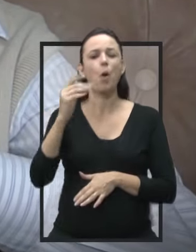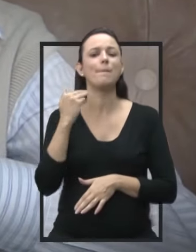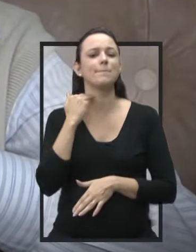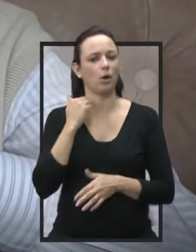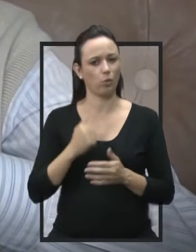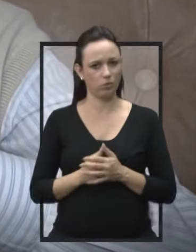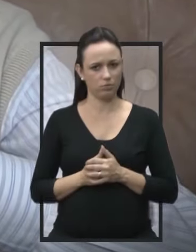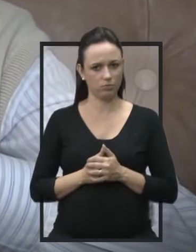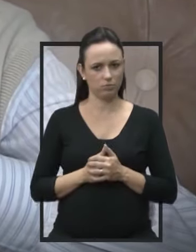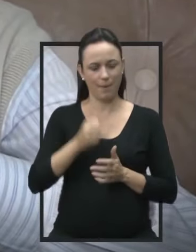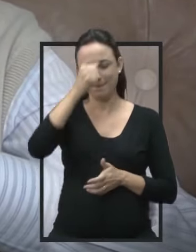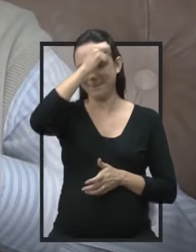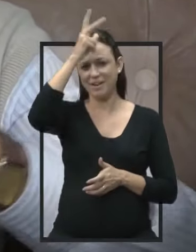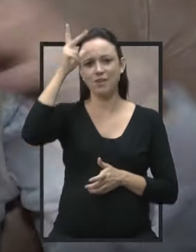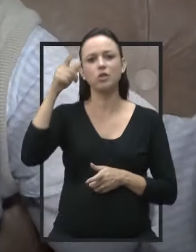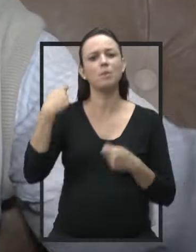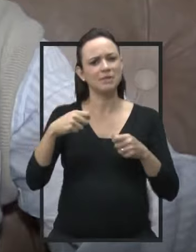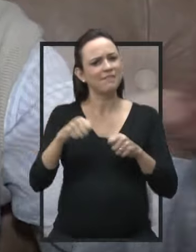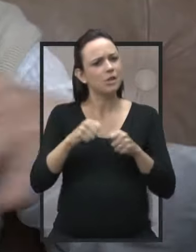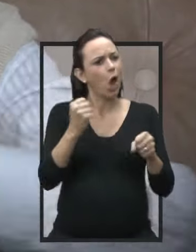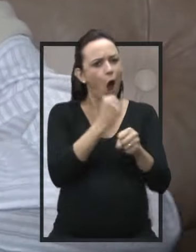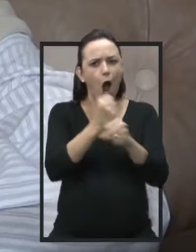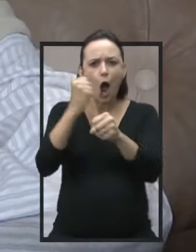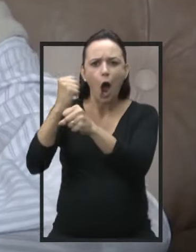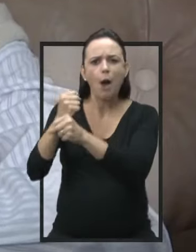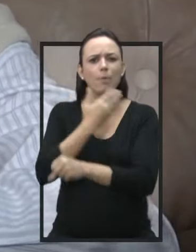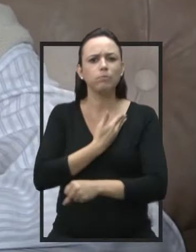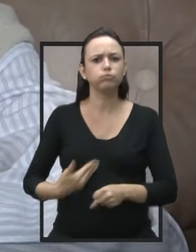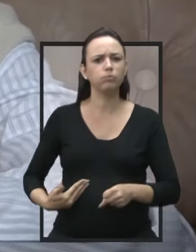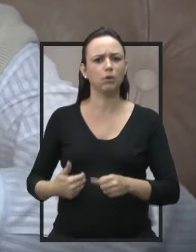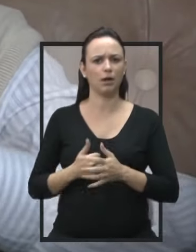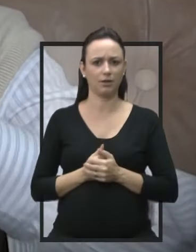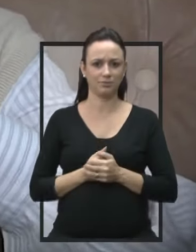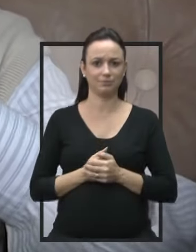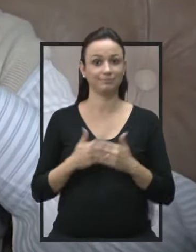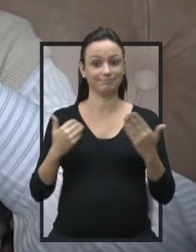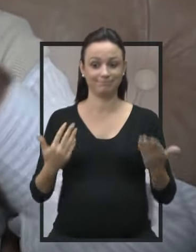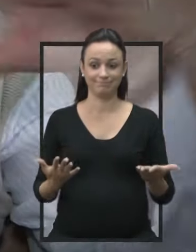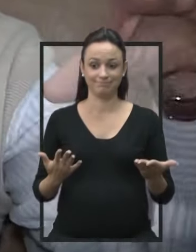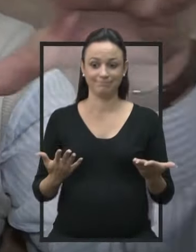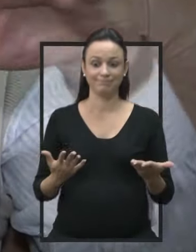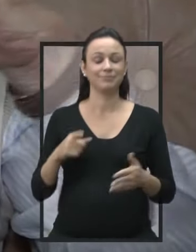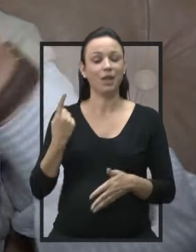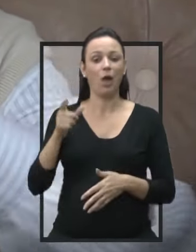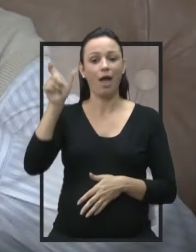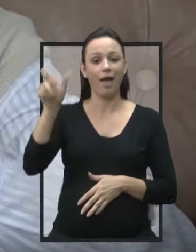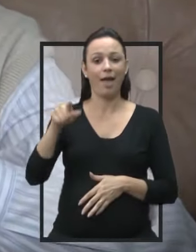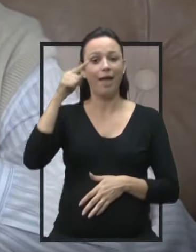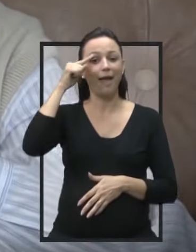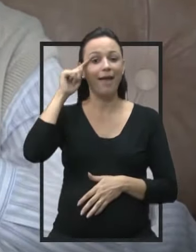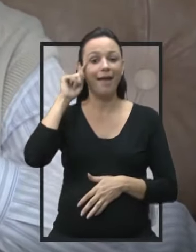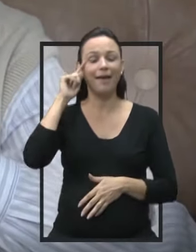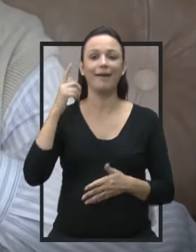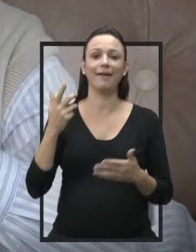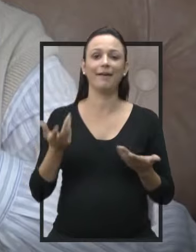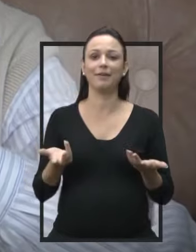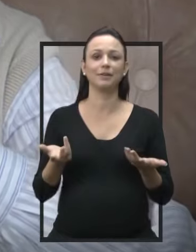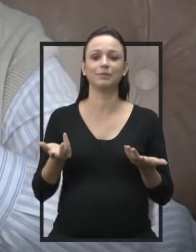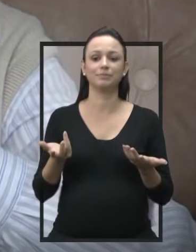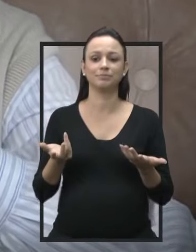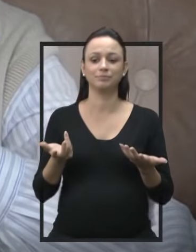banco. A prefeitura é para obras públicas. Então ele era, digamos